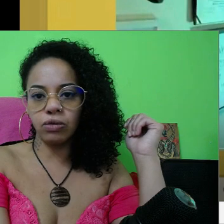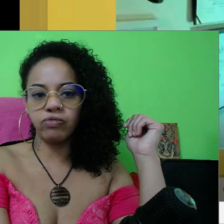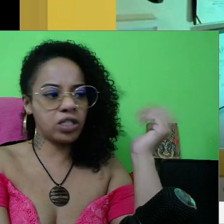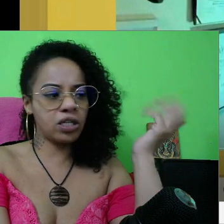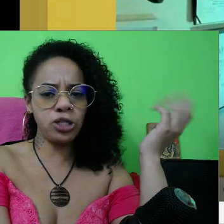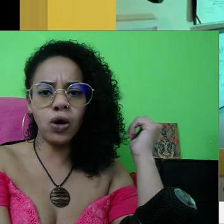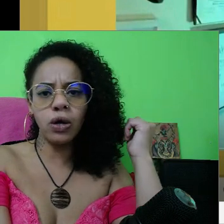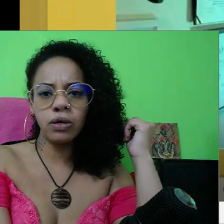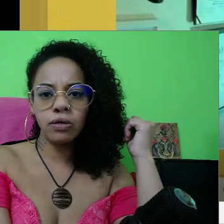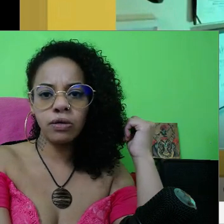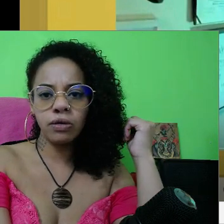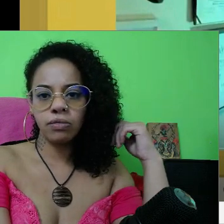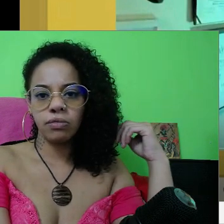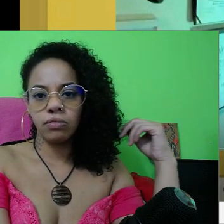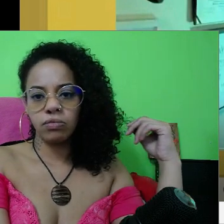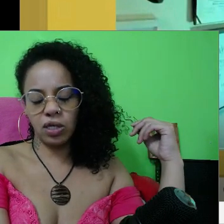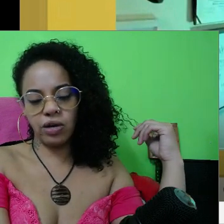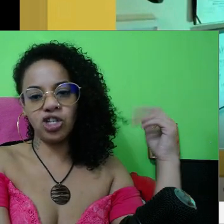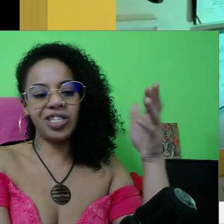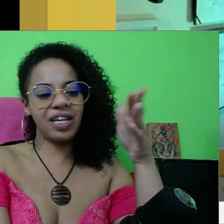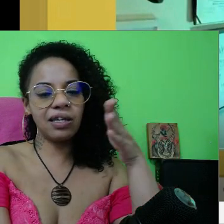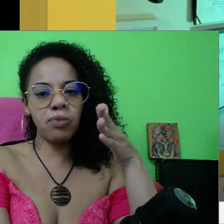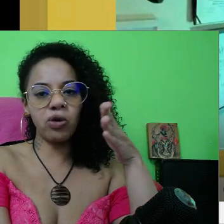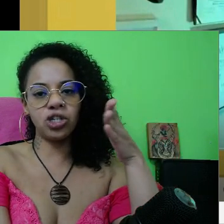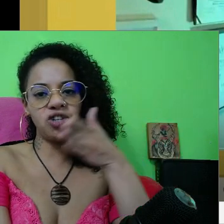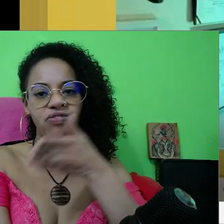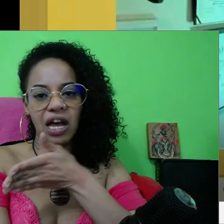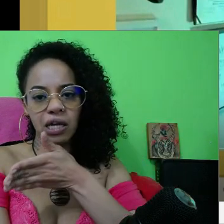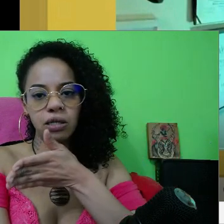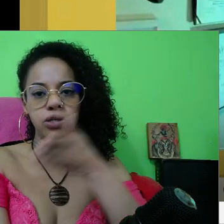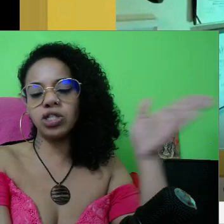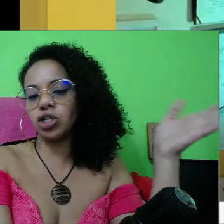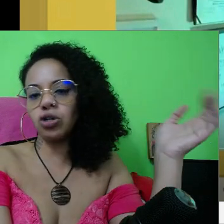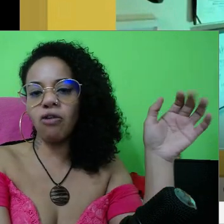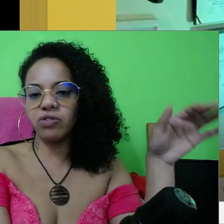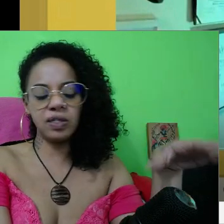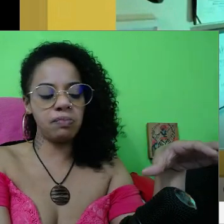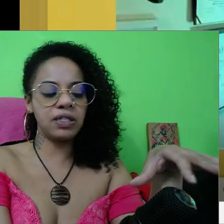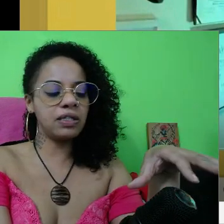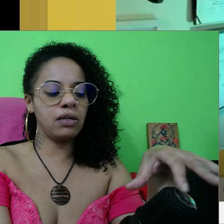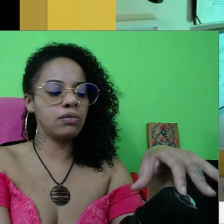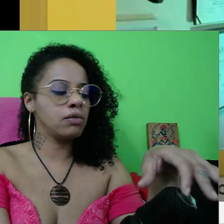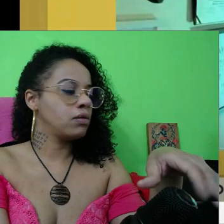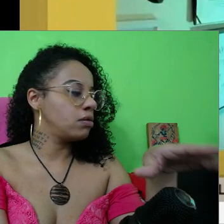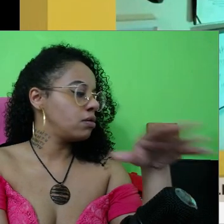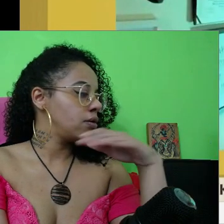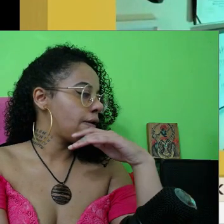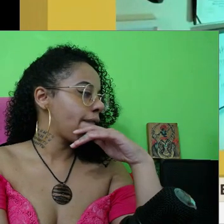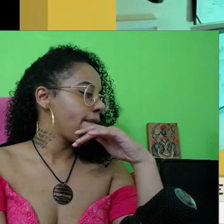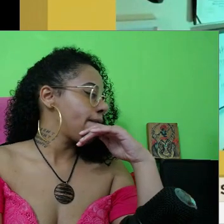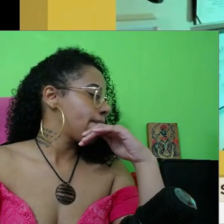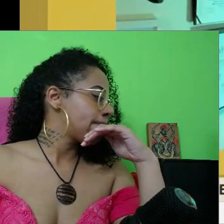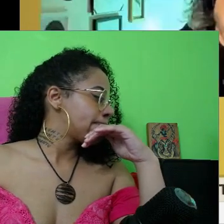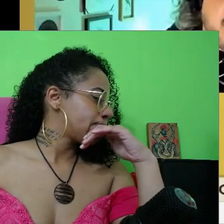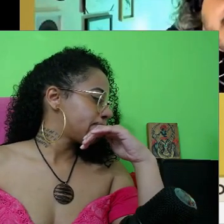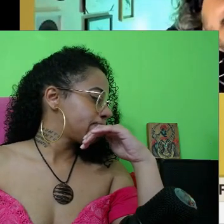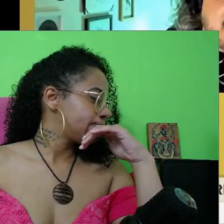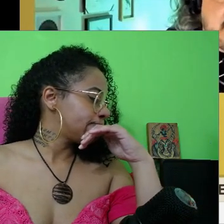mentira tá gravado você não me xingou entendeu a gente tem que saber o que a gente fala e o que a gente ouve simples assim